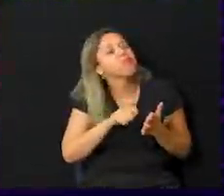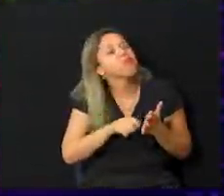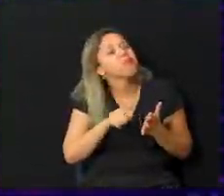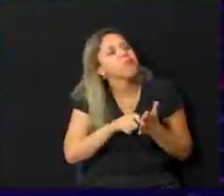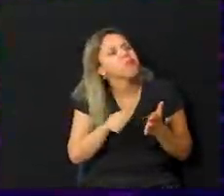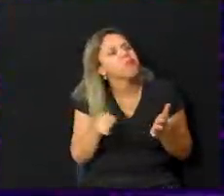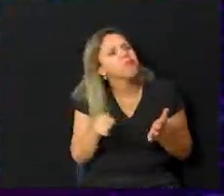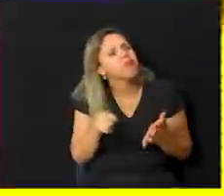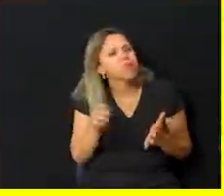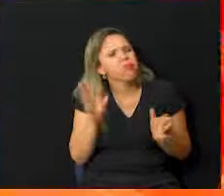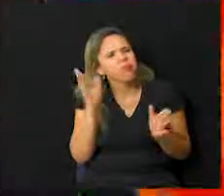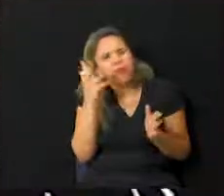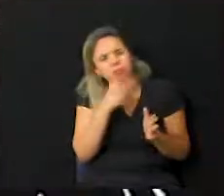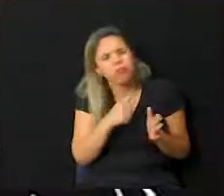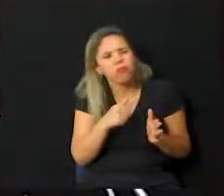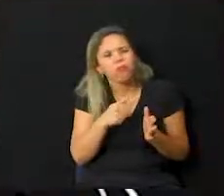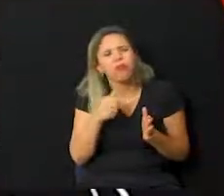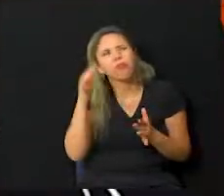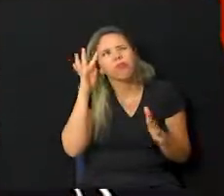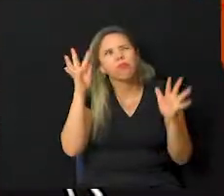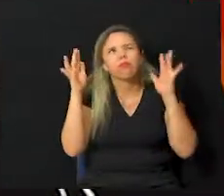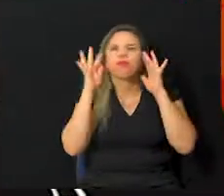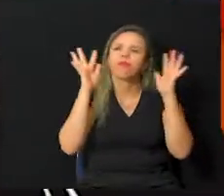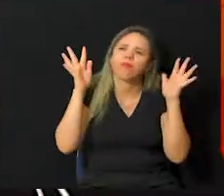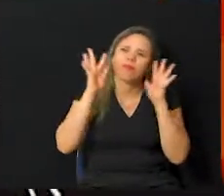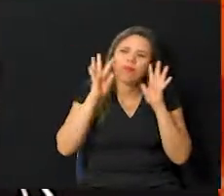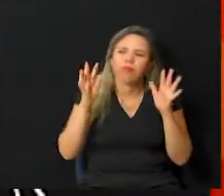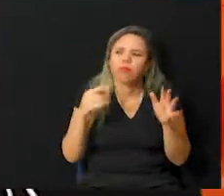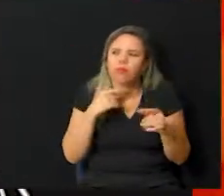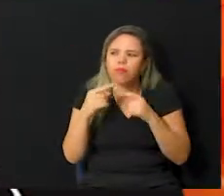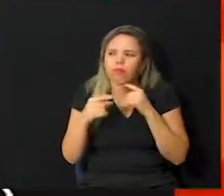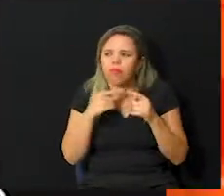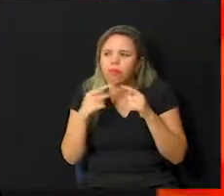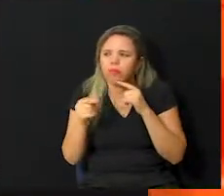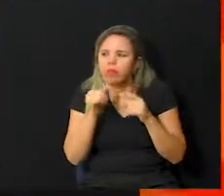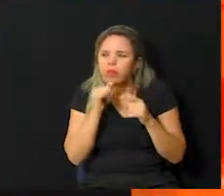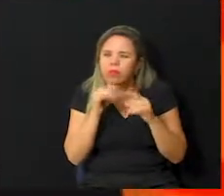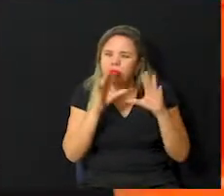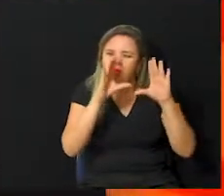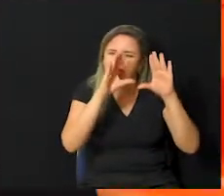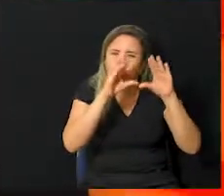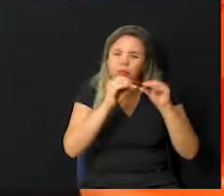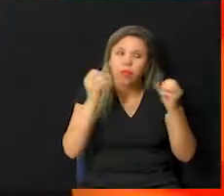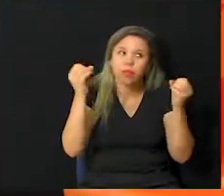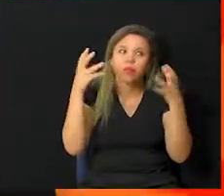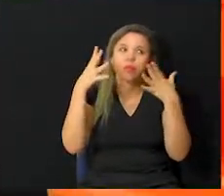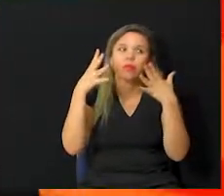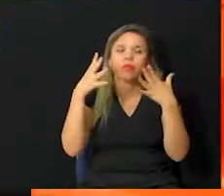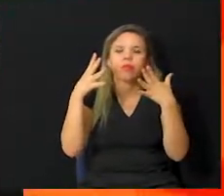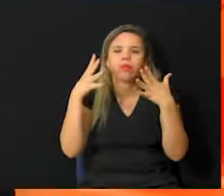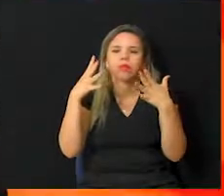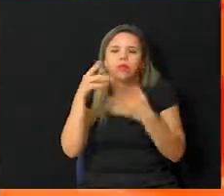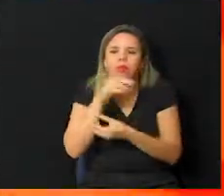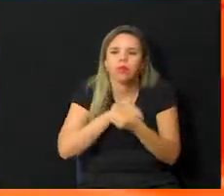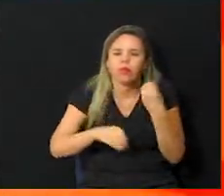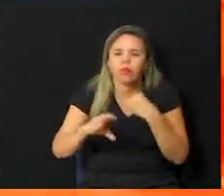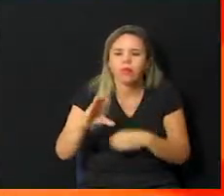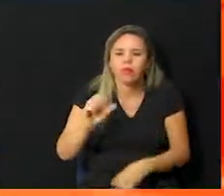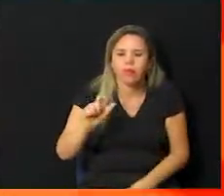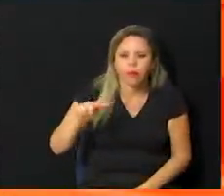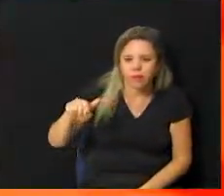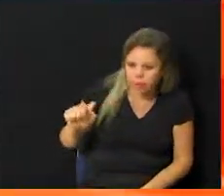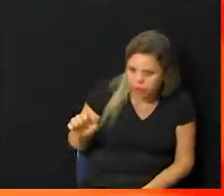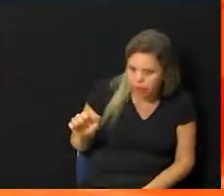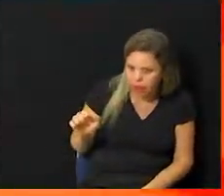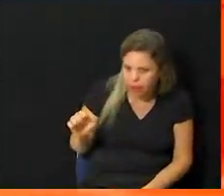história bonitinha que eu sonhei. E aí eu comecei a pensar em questões de sombra e luz, né? E tanto que a Camille, ela é